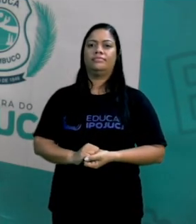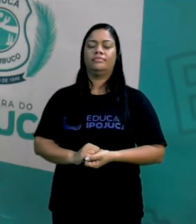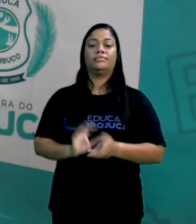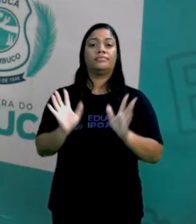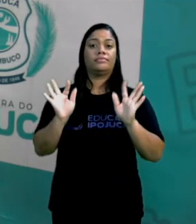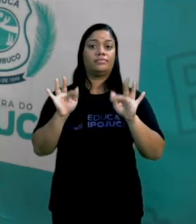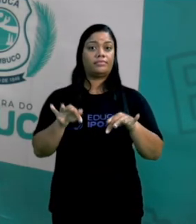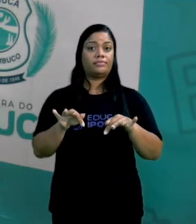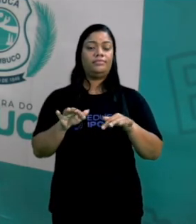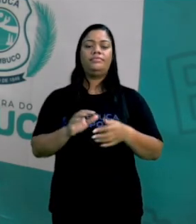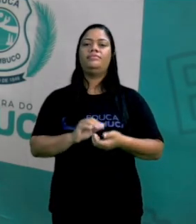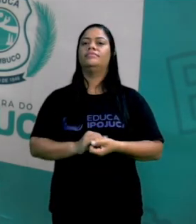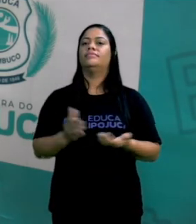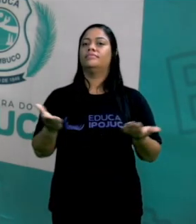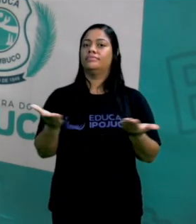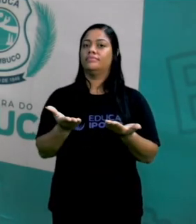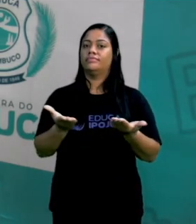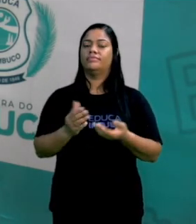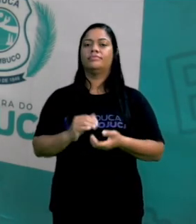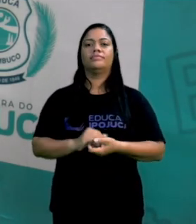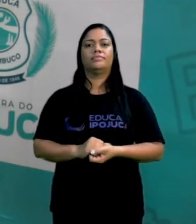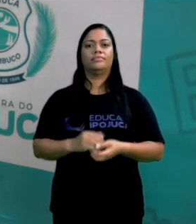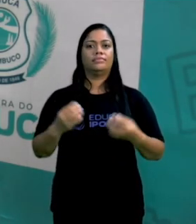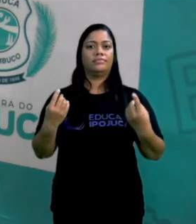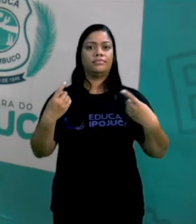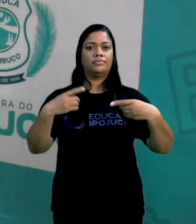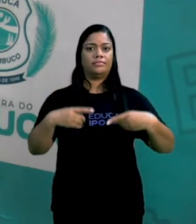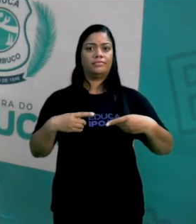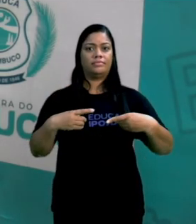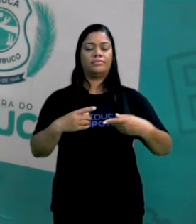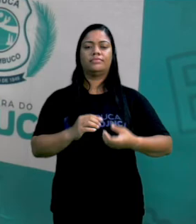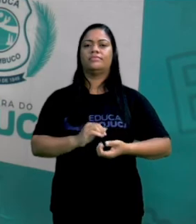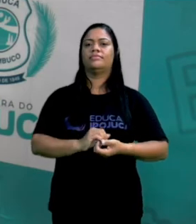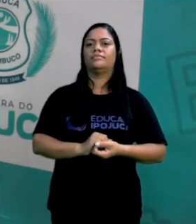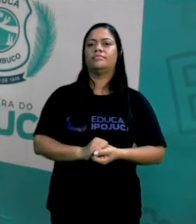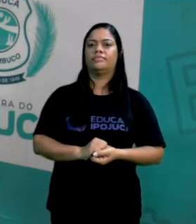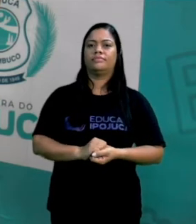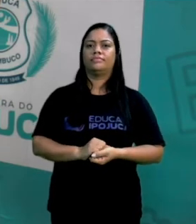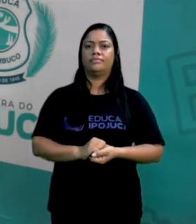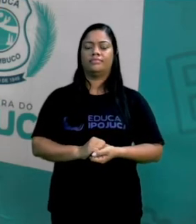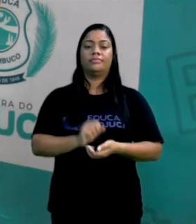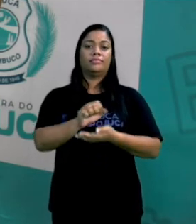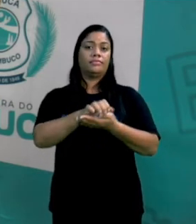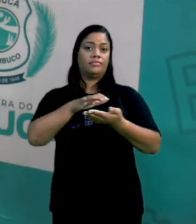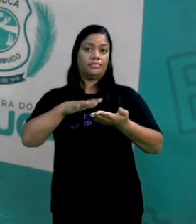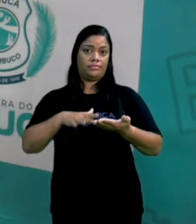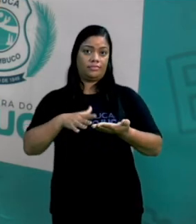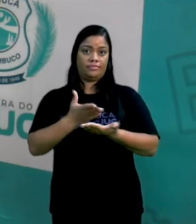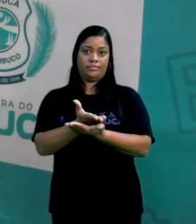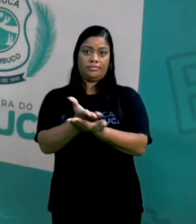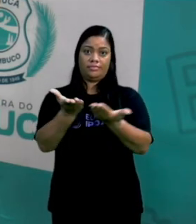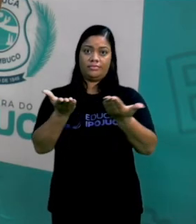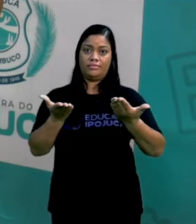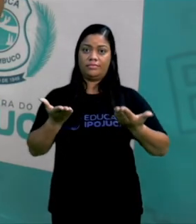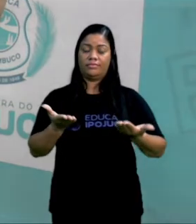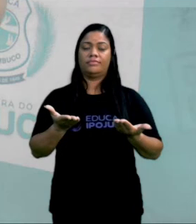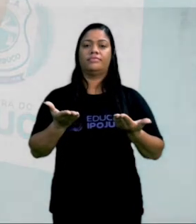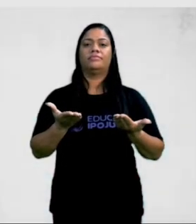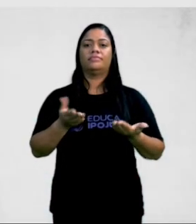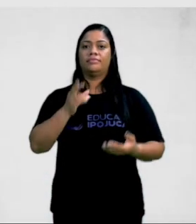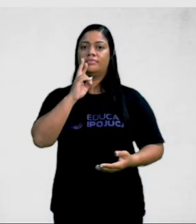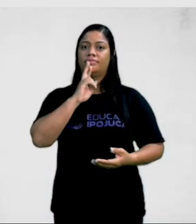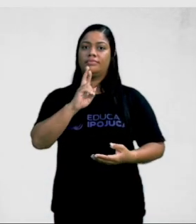para finalizar, eu deixo aqui para vocês um exercício de fixação. Na atividade que eu estou passando agora, eu quero que